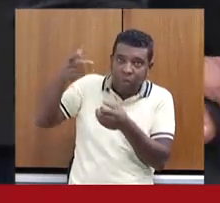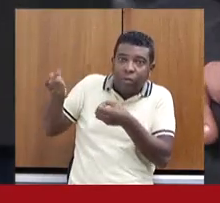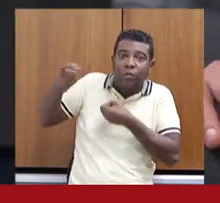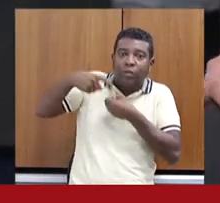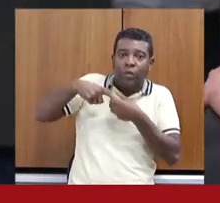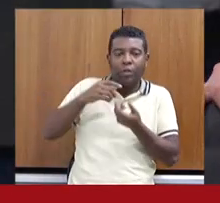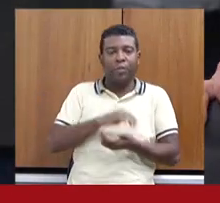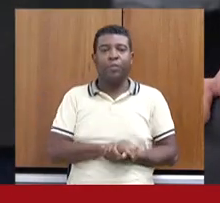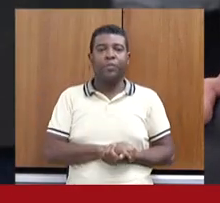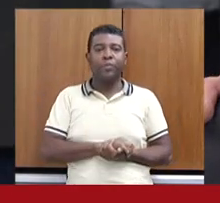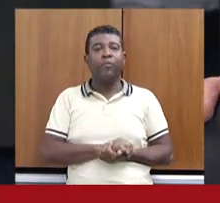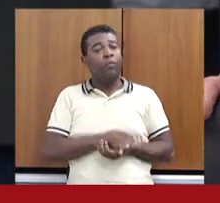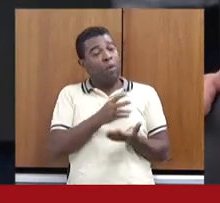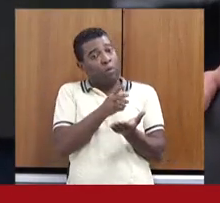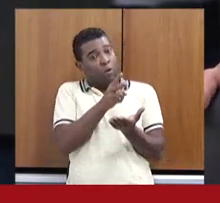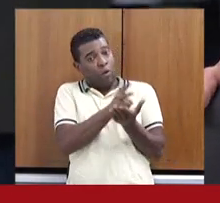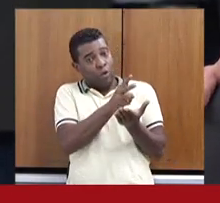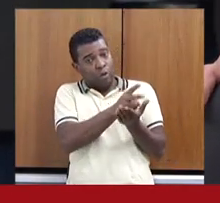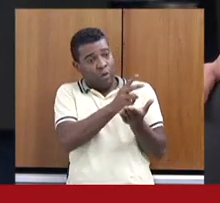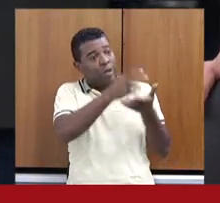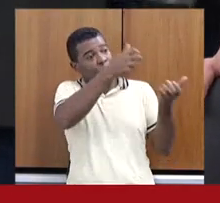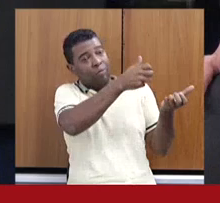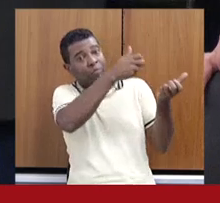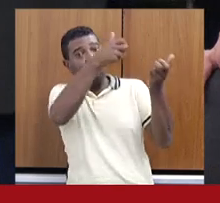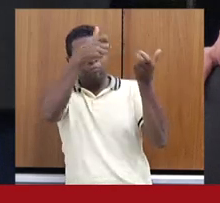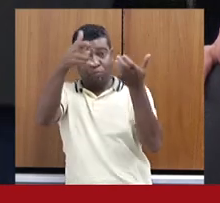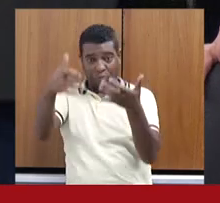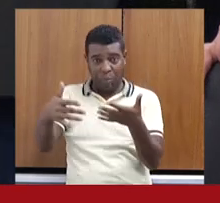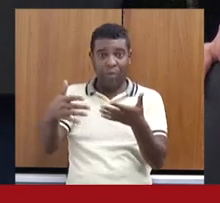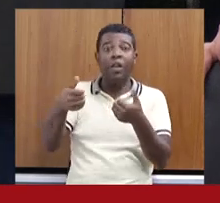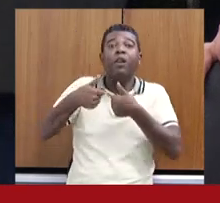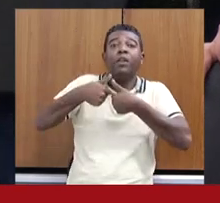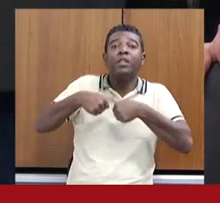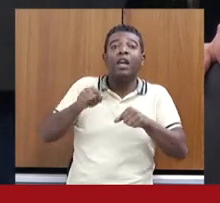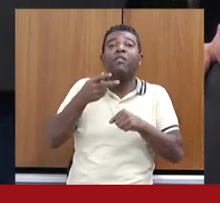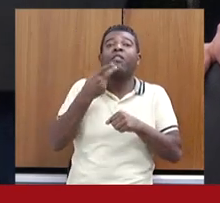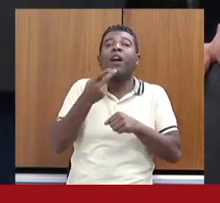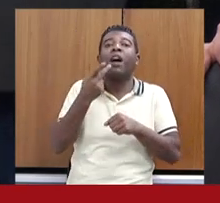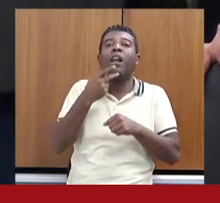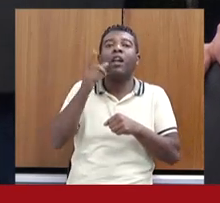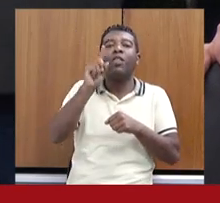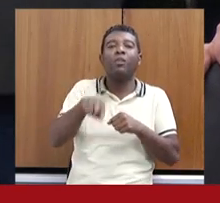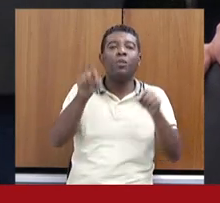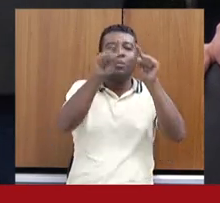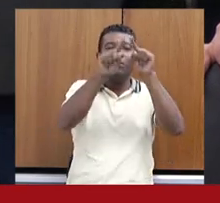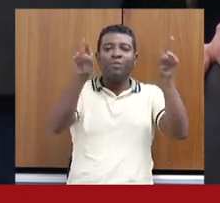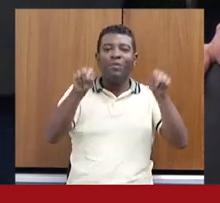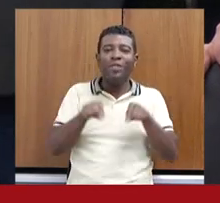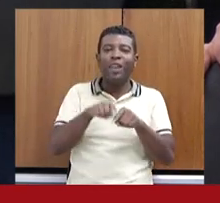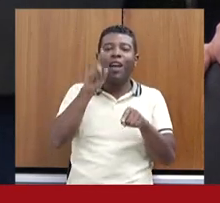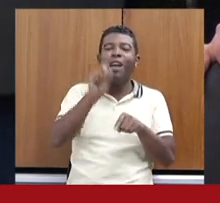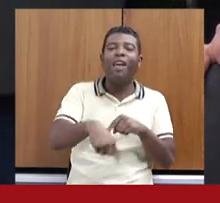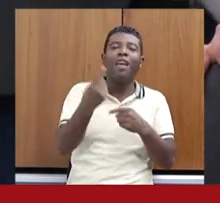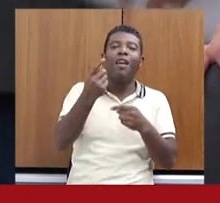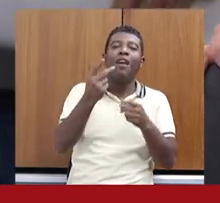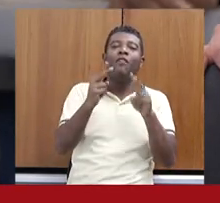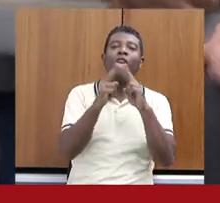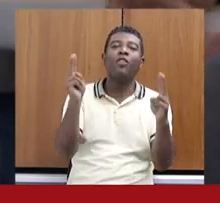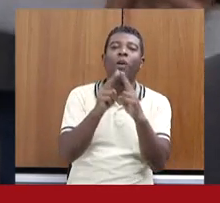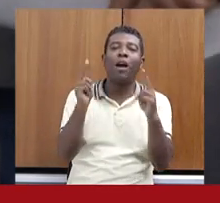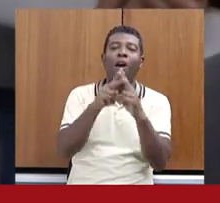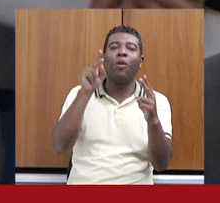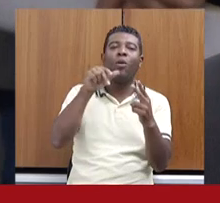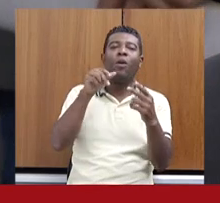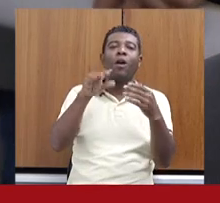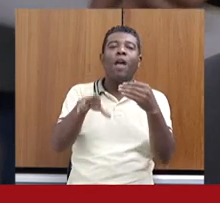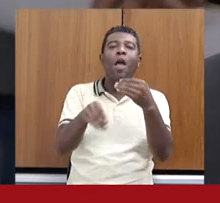explicação... eu falava agora a respeito do portal de emendas parlamentares, que é um portal que a Secretaria de Governo disponibiliza para